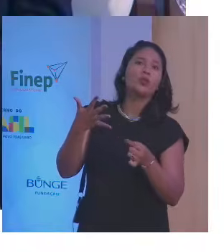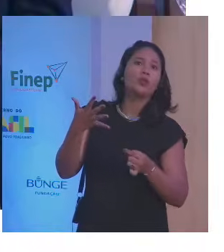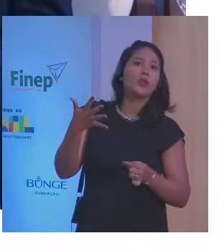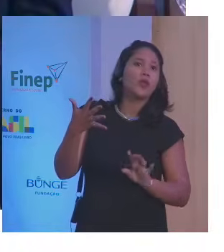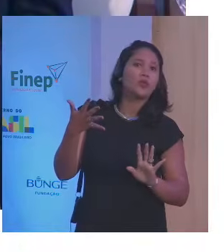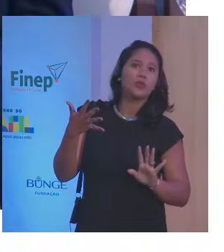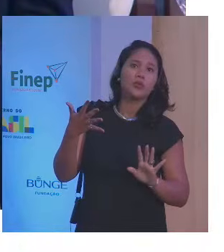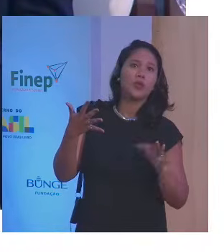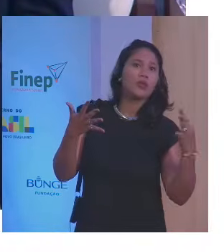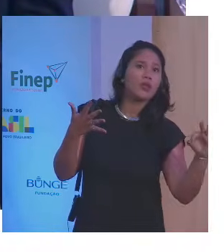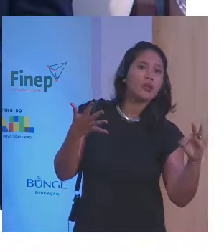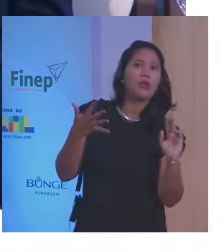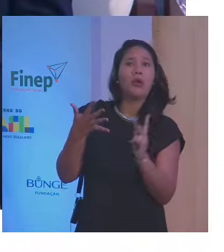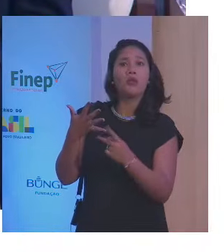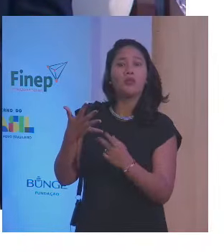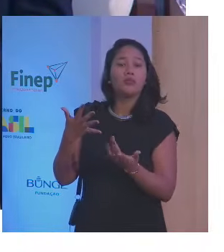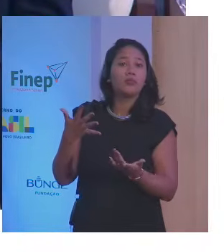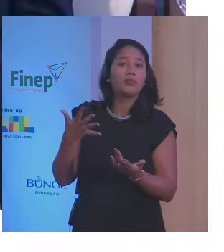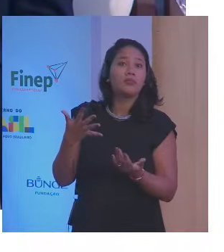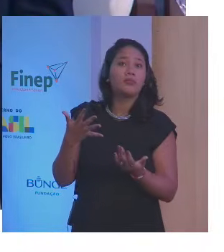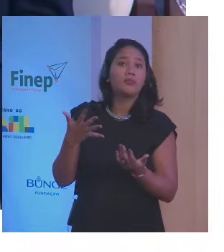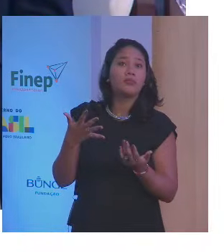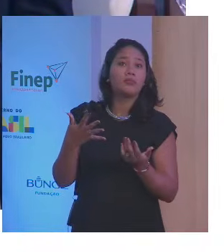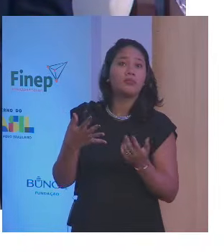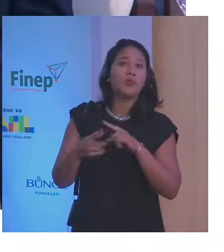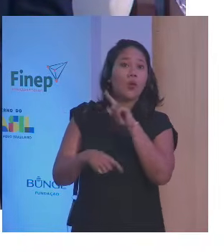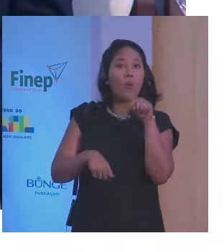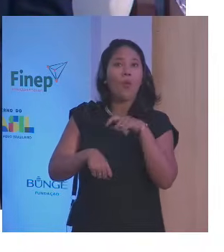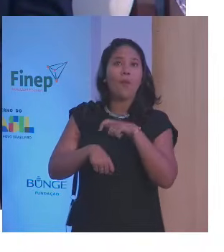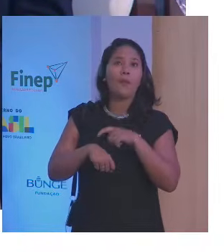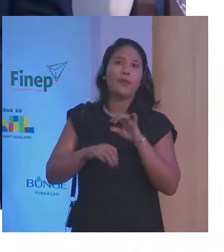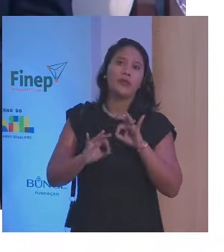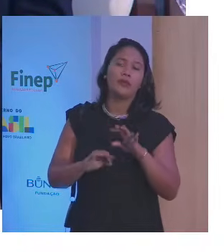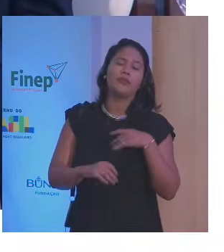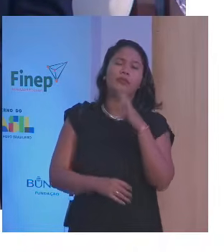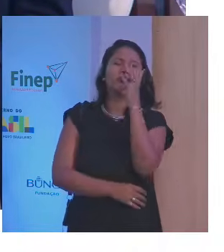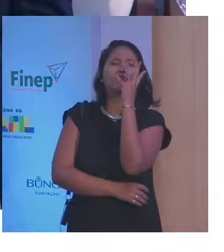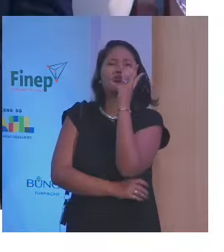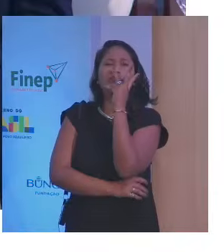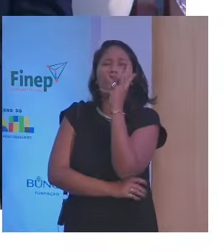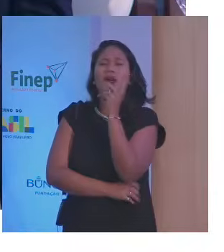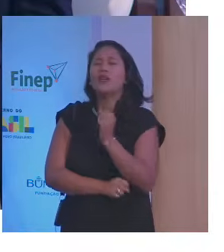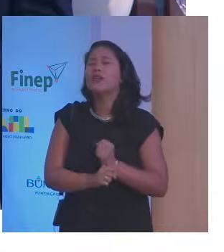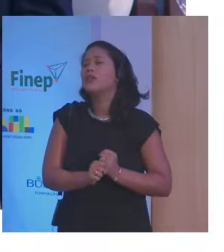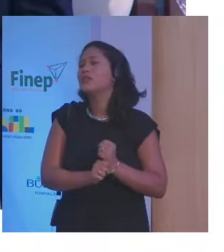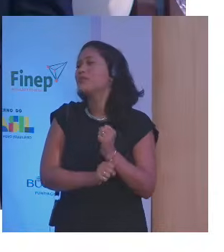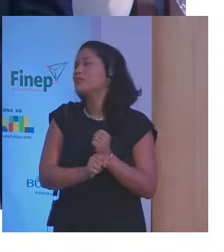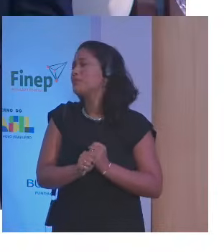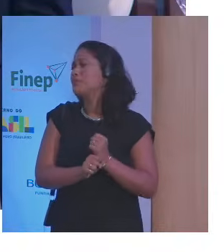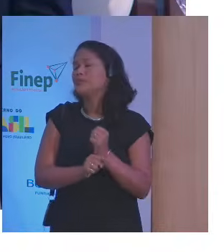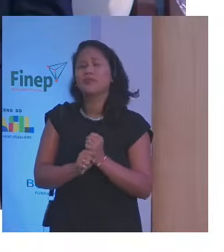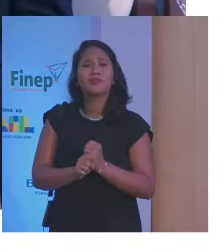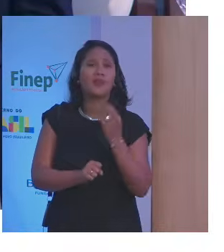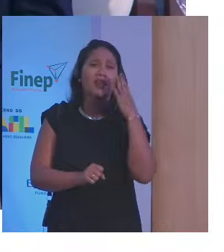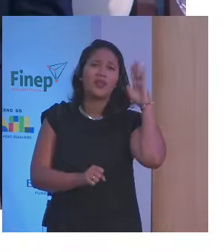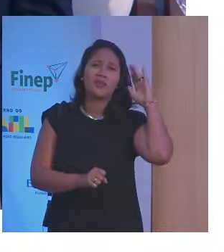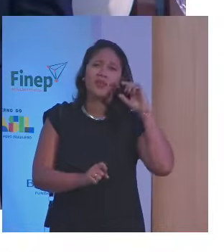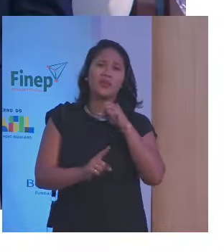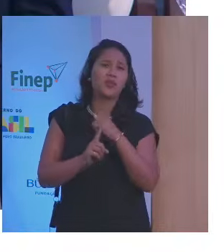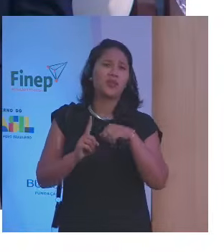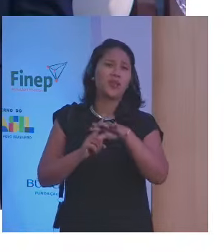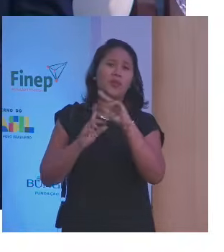eu acho que aquilo está errado. Então, o momento é esse. Né? E vai demorar anos para a academia das sociais e